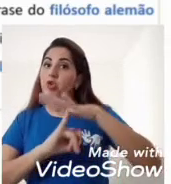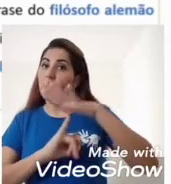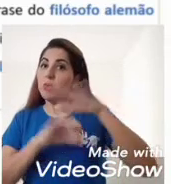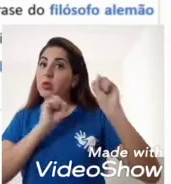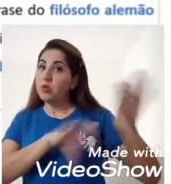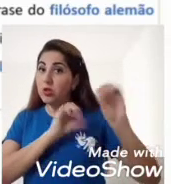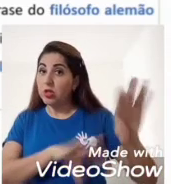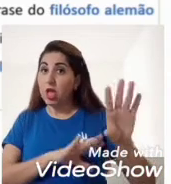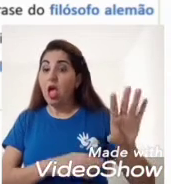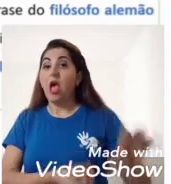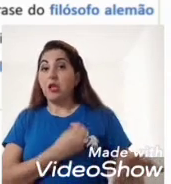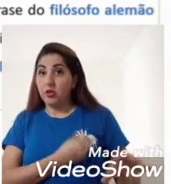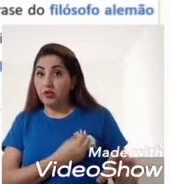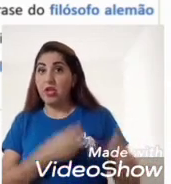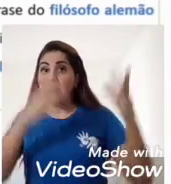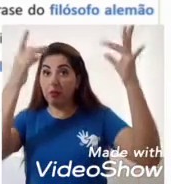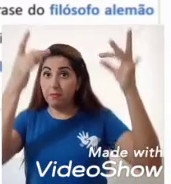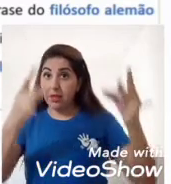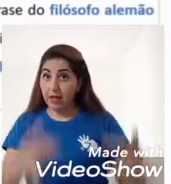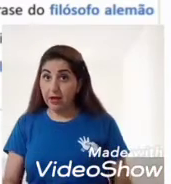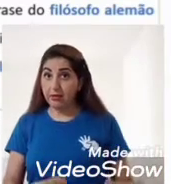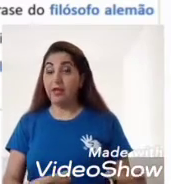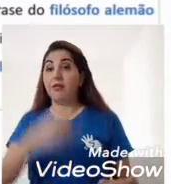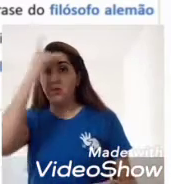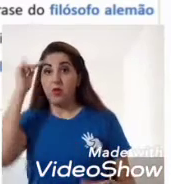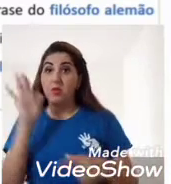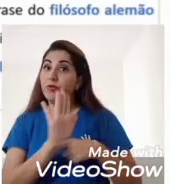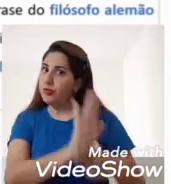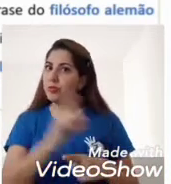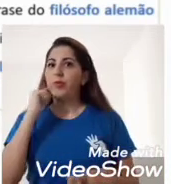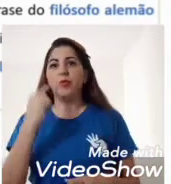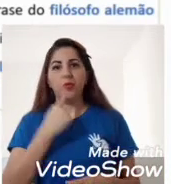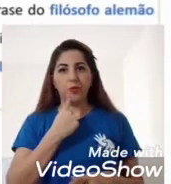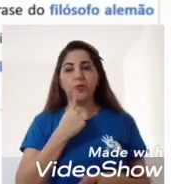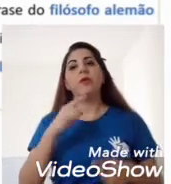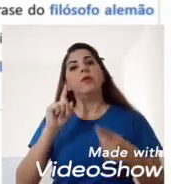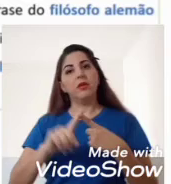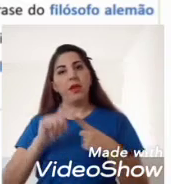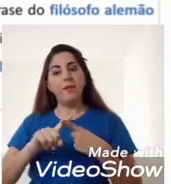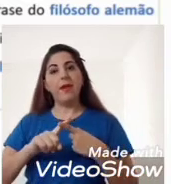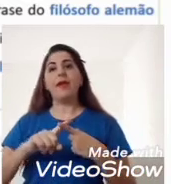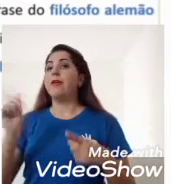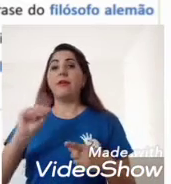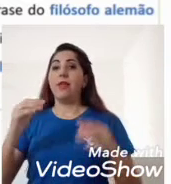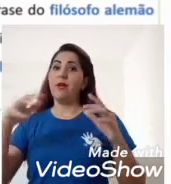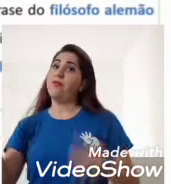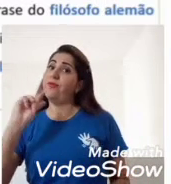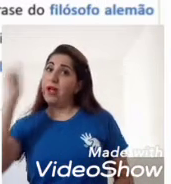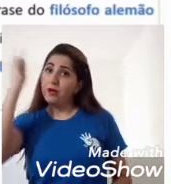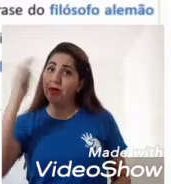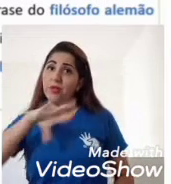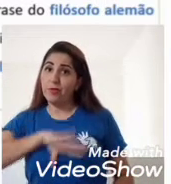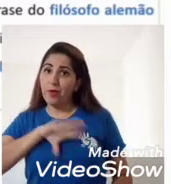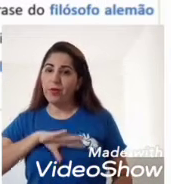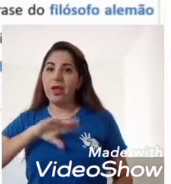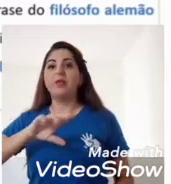aulas especializadas para esse grupo, ministradas em Libras, além da avaliação do português escrito como segunda língua.